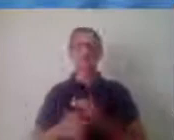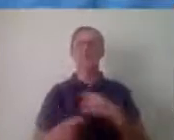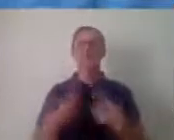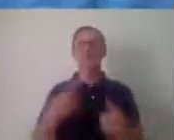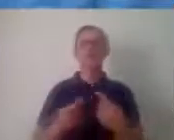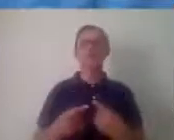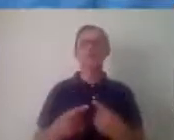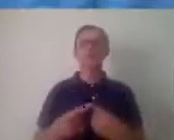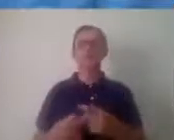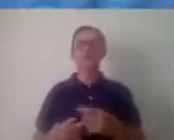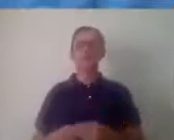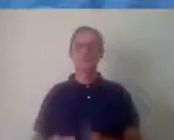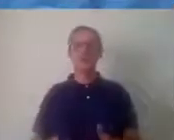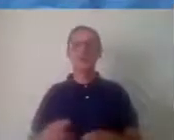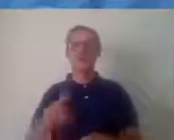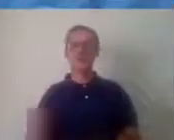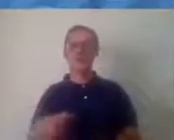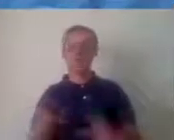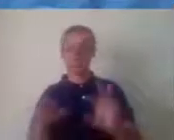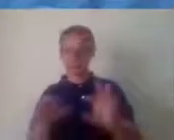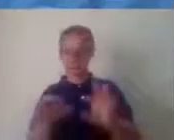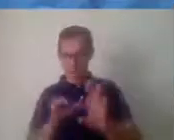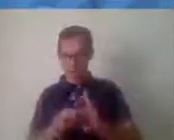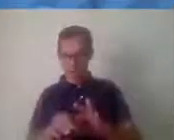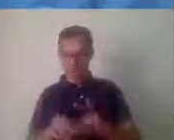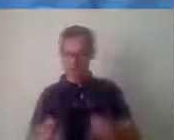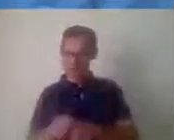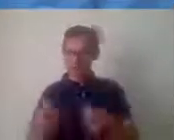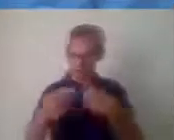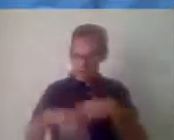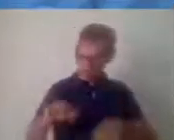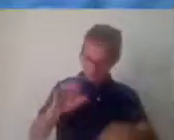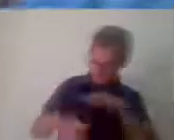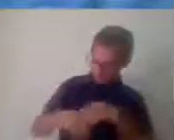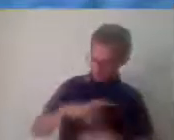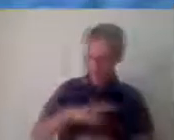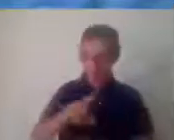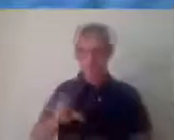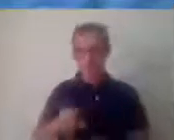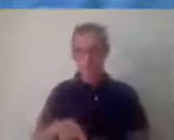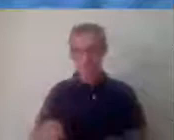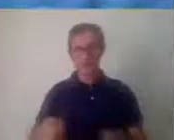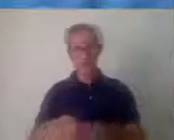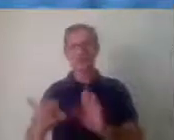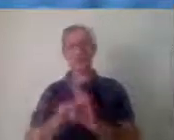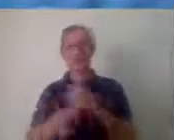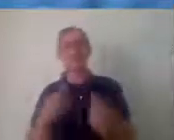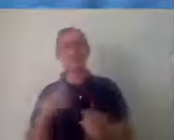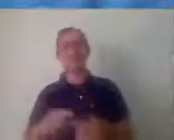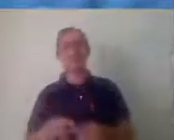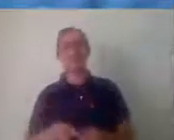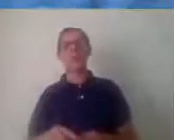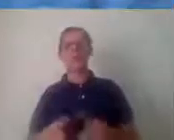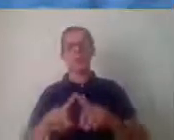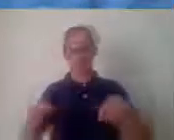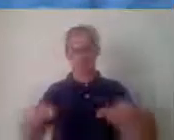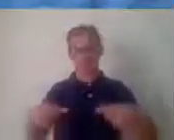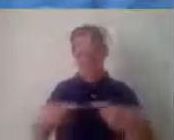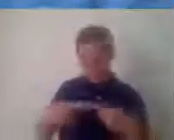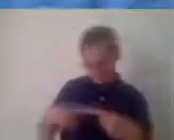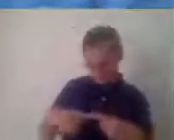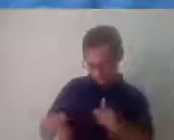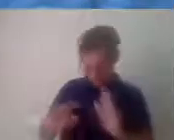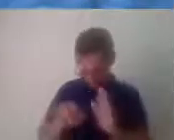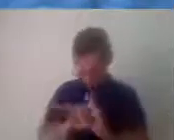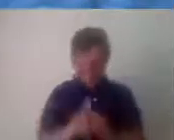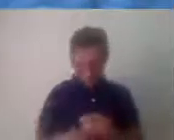são os limites de integração da sua integral, ou o contrário, né? Às vezes você tem a integral e você quer determinar qual que é a região. E aí a gente